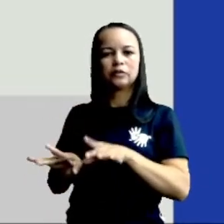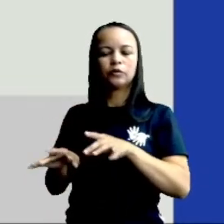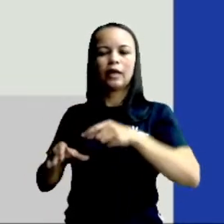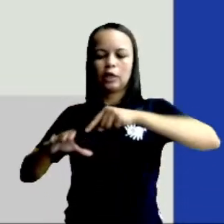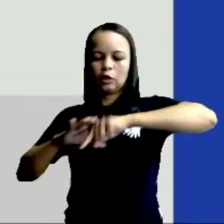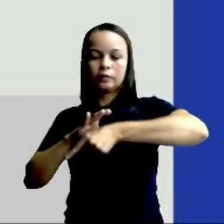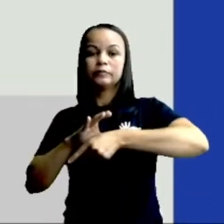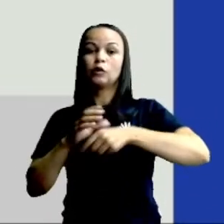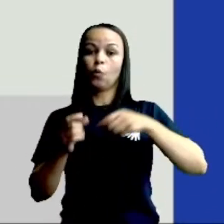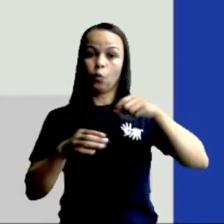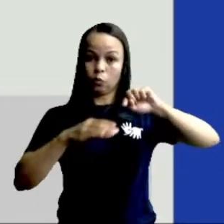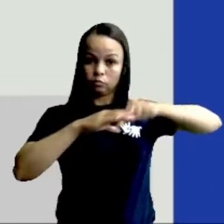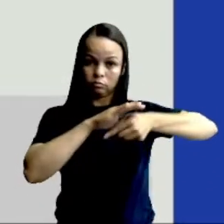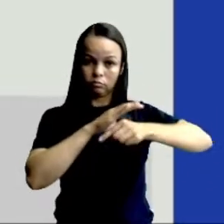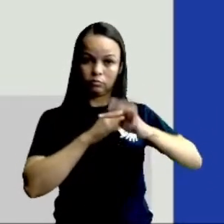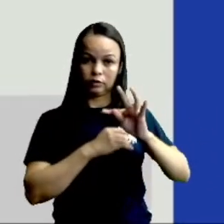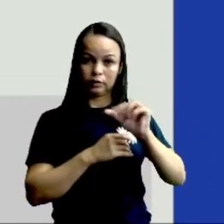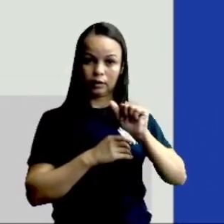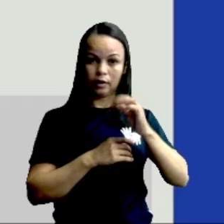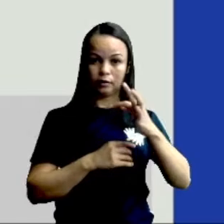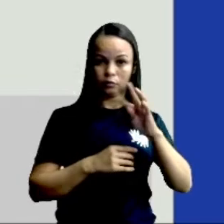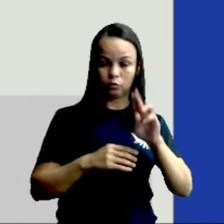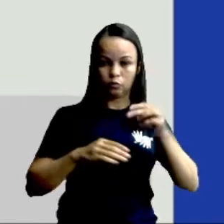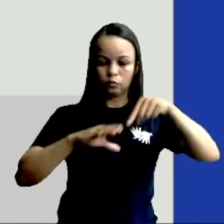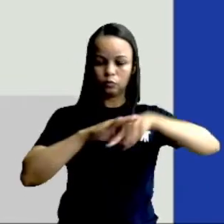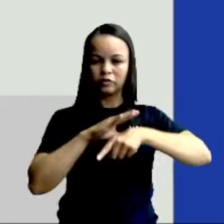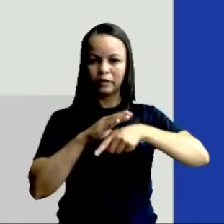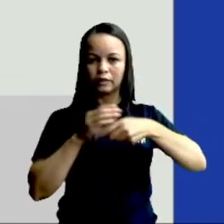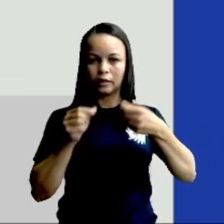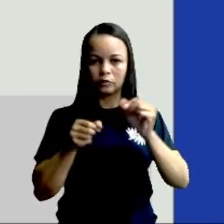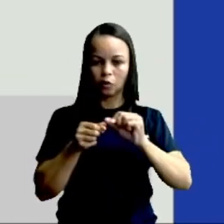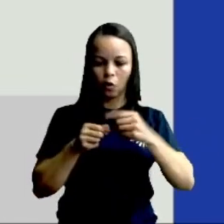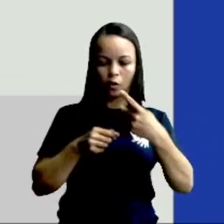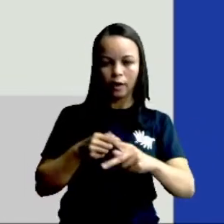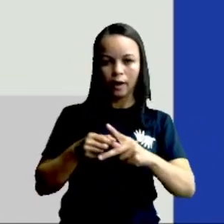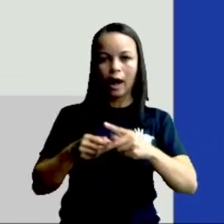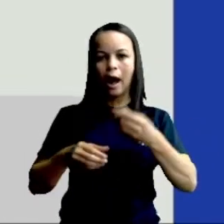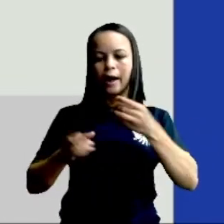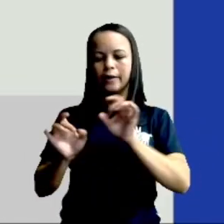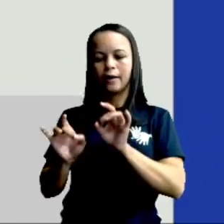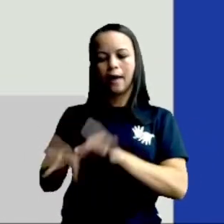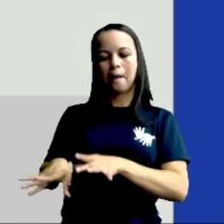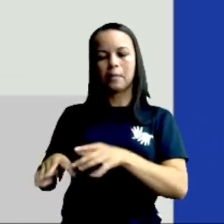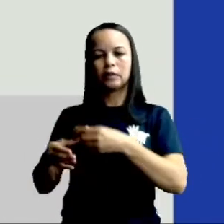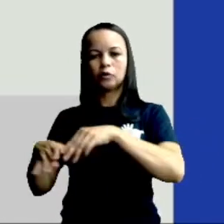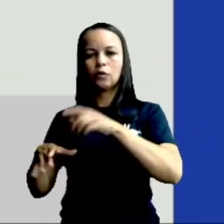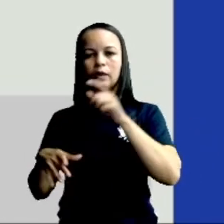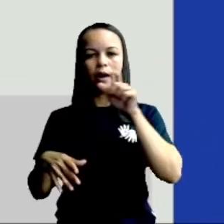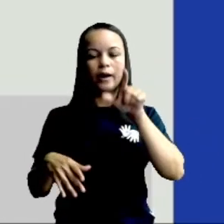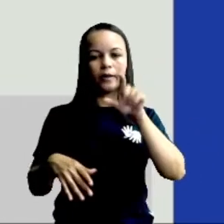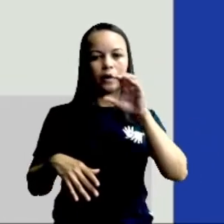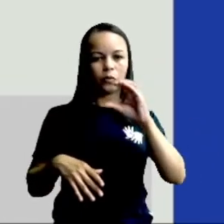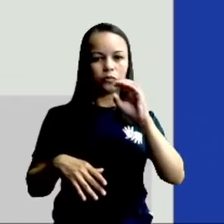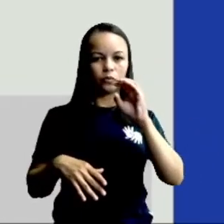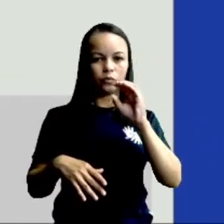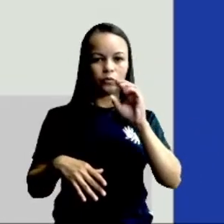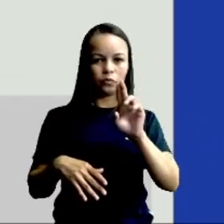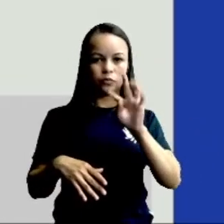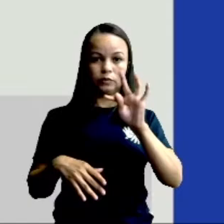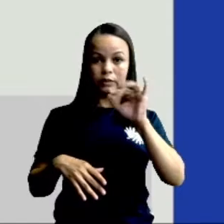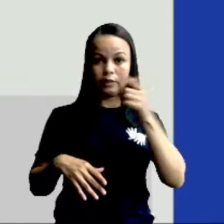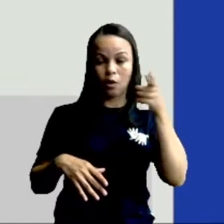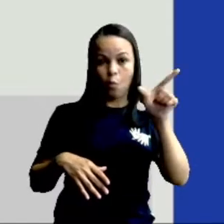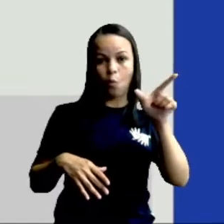Então, o tatu faz ali a sua toca, depois abandona, vai fazer a toca dele em outro lugar. E aí vem a cutia, se aproveita ali